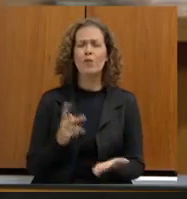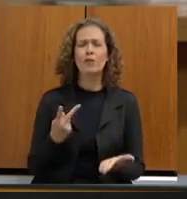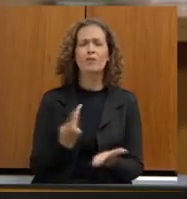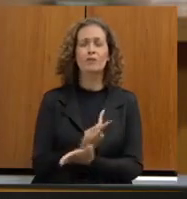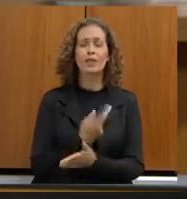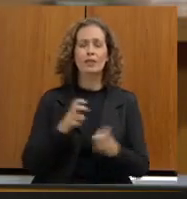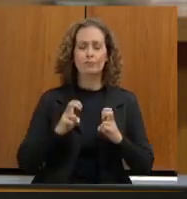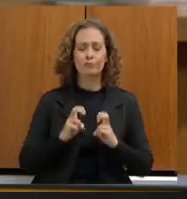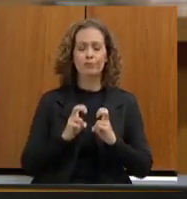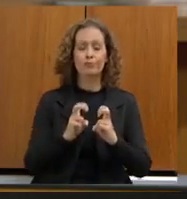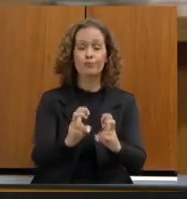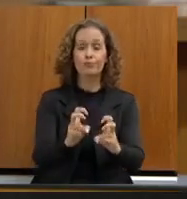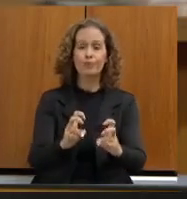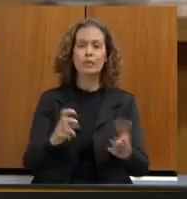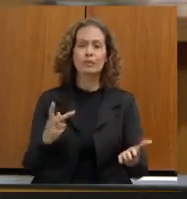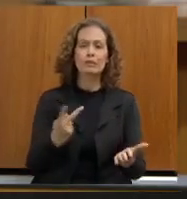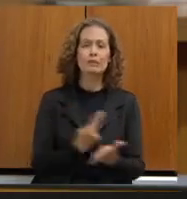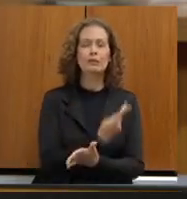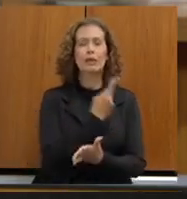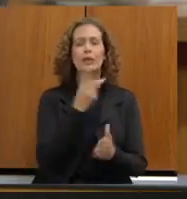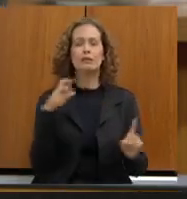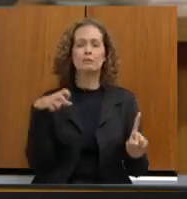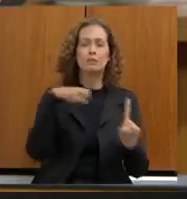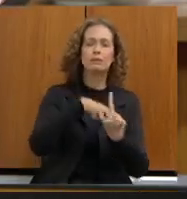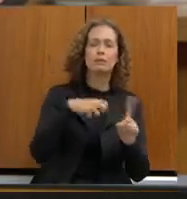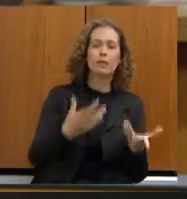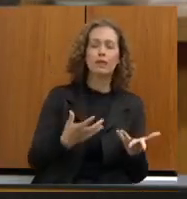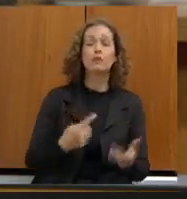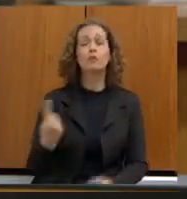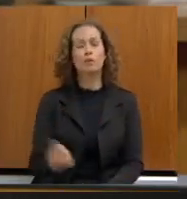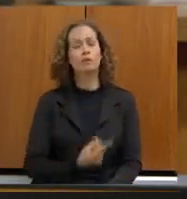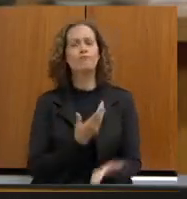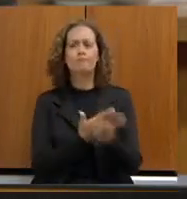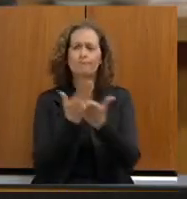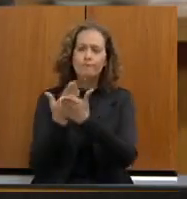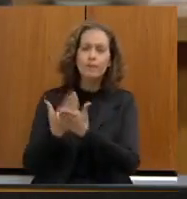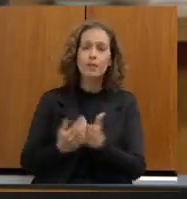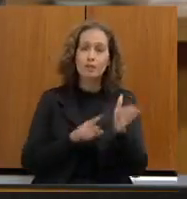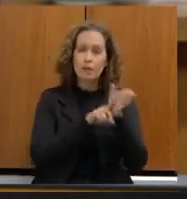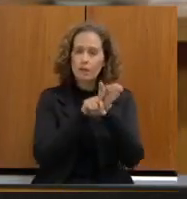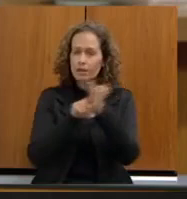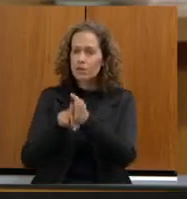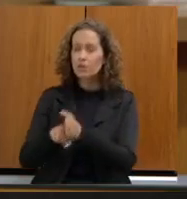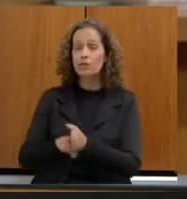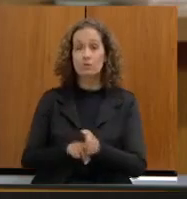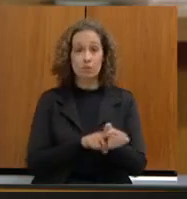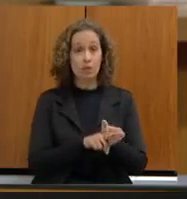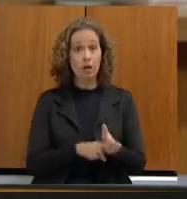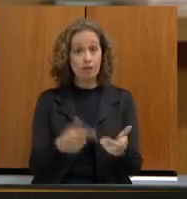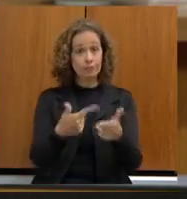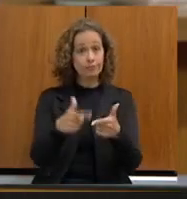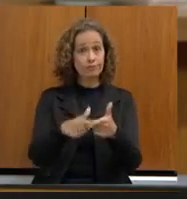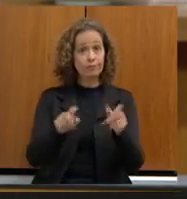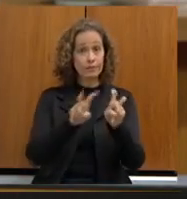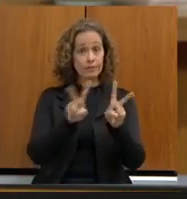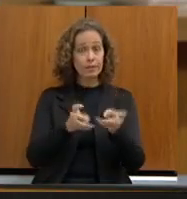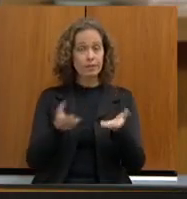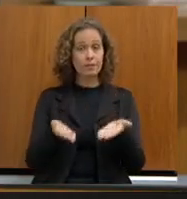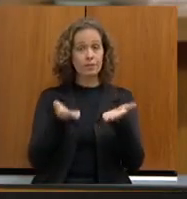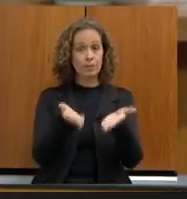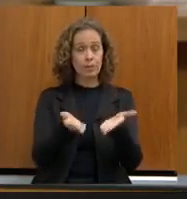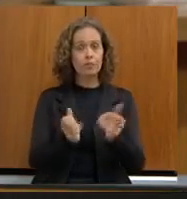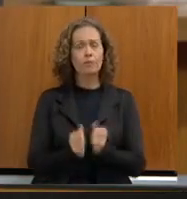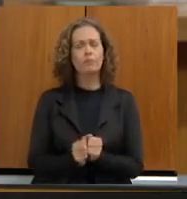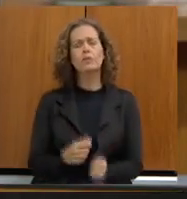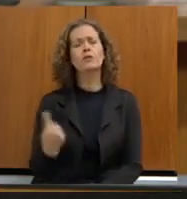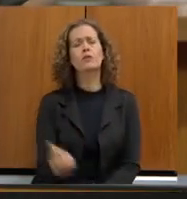levados para academia de bombeiro Vamos estudar com todo afinco vamos nos debruçar sobre essa essa causa para